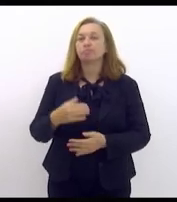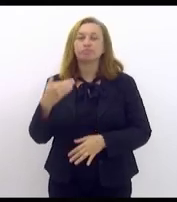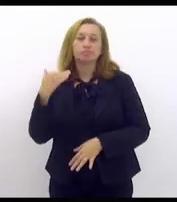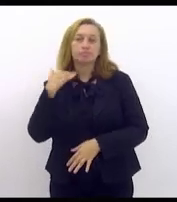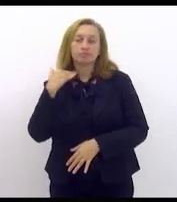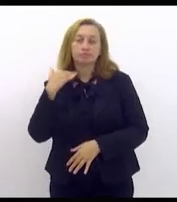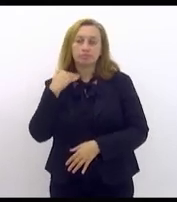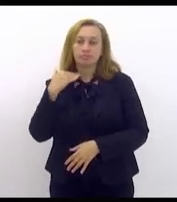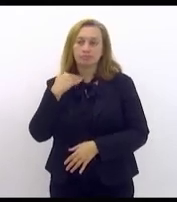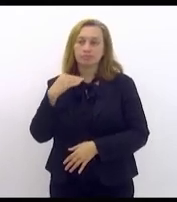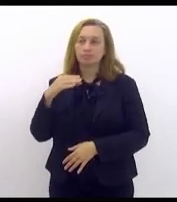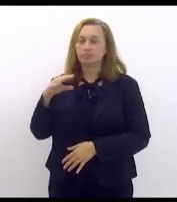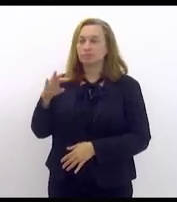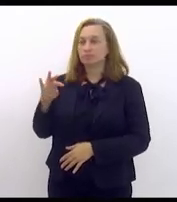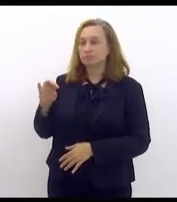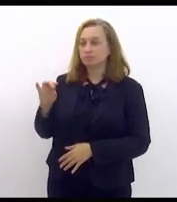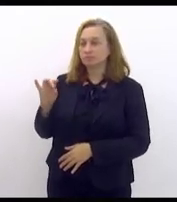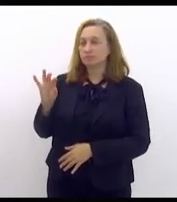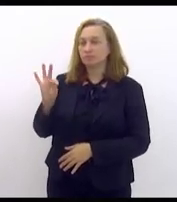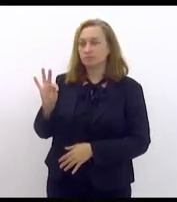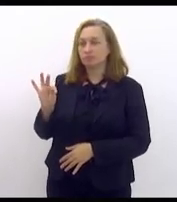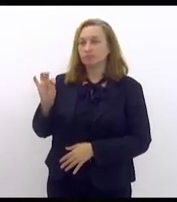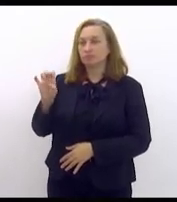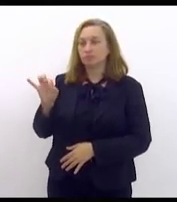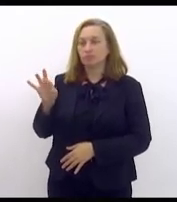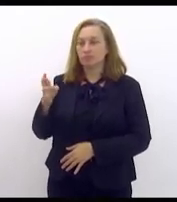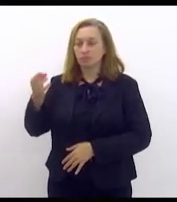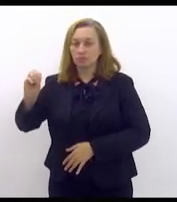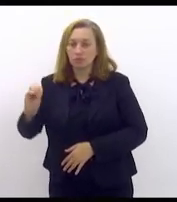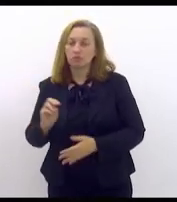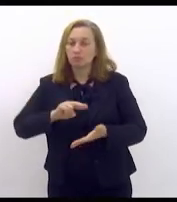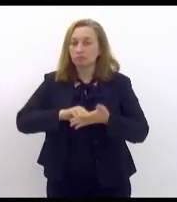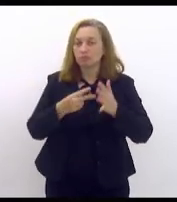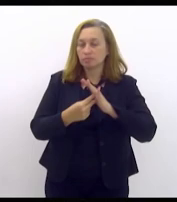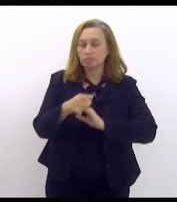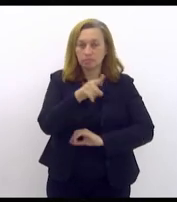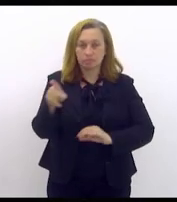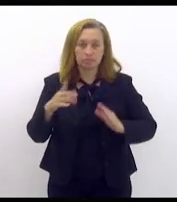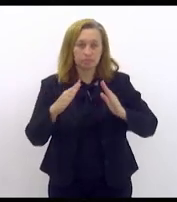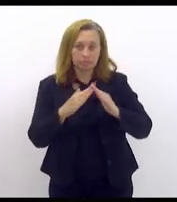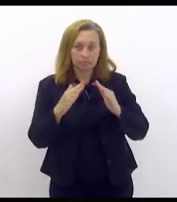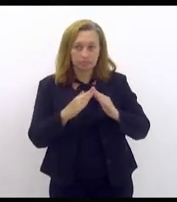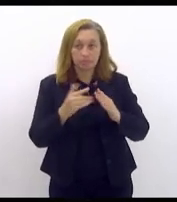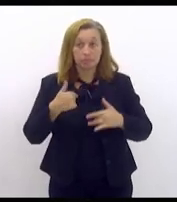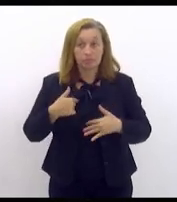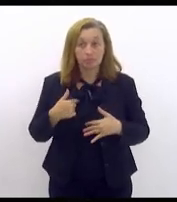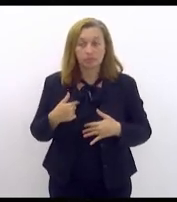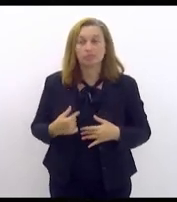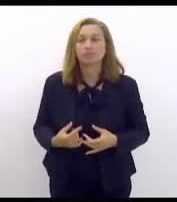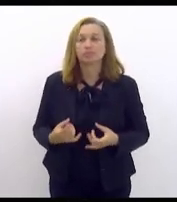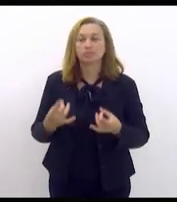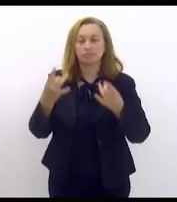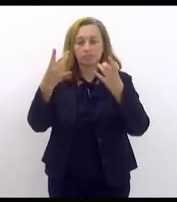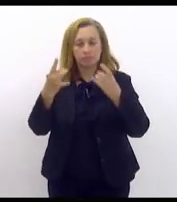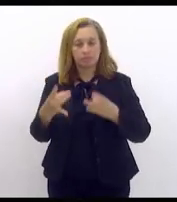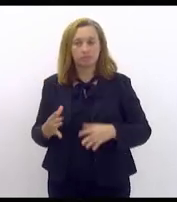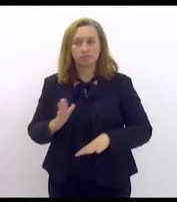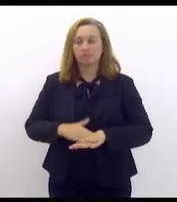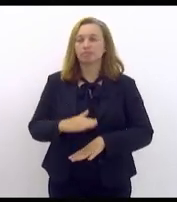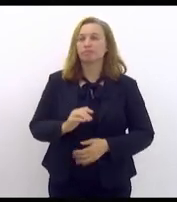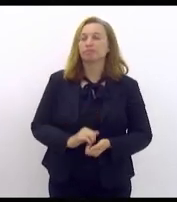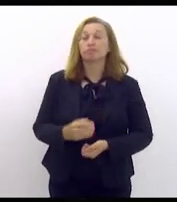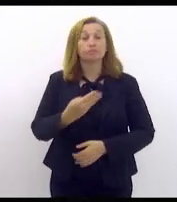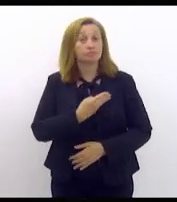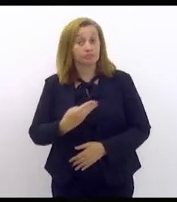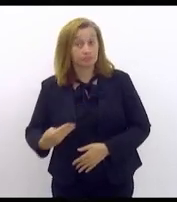receitas de impostos arrecadados. Traduzindo para você que está em casa, e eu tentando aqui ser bem didática, né? O